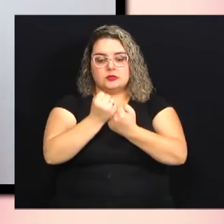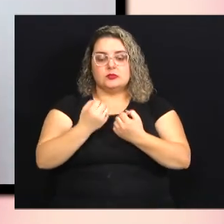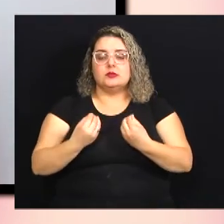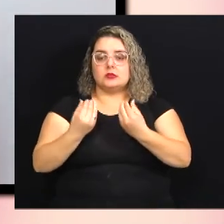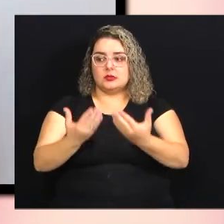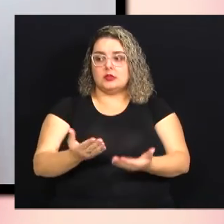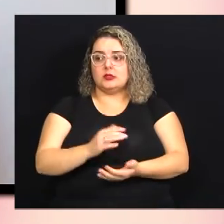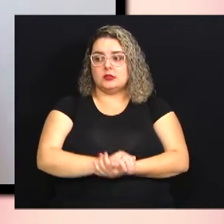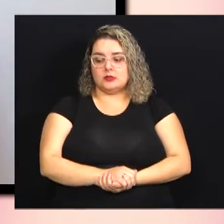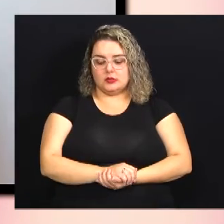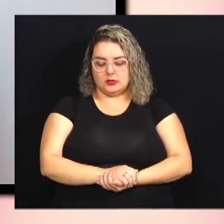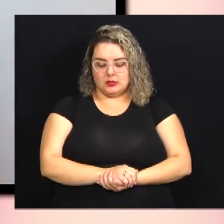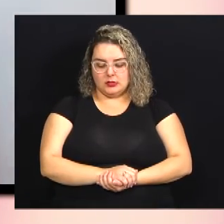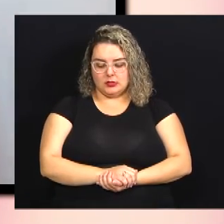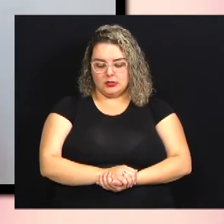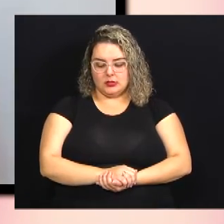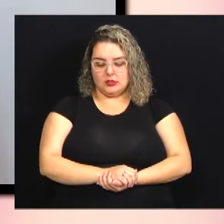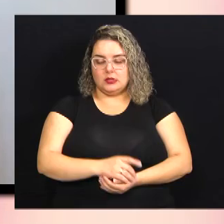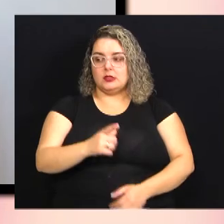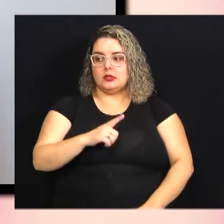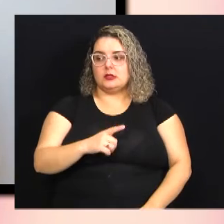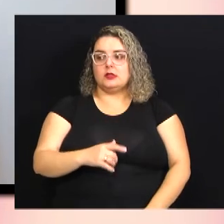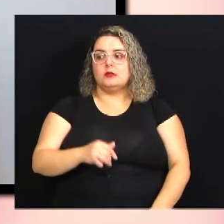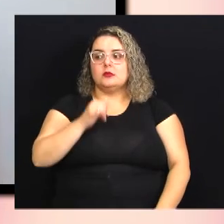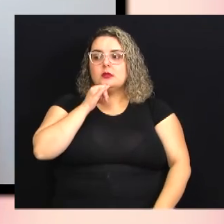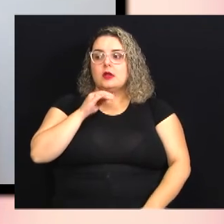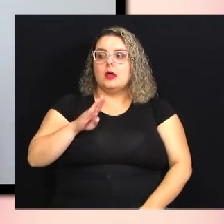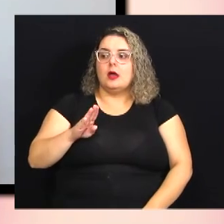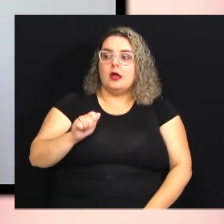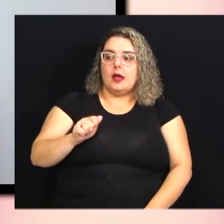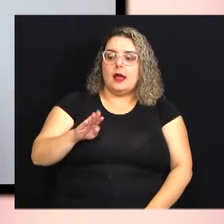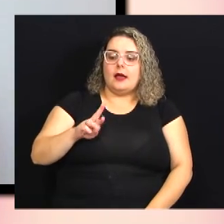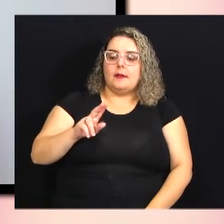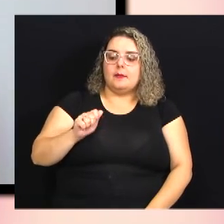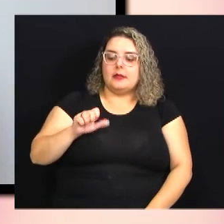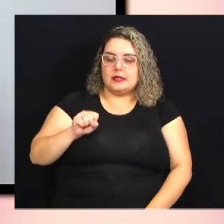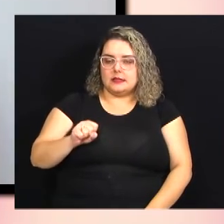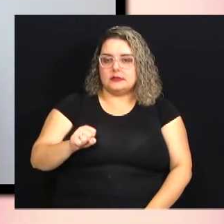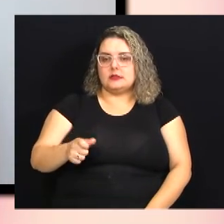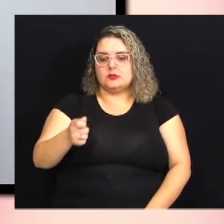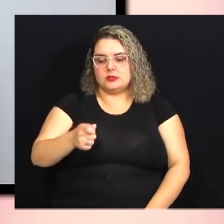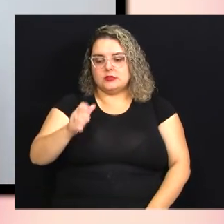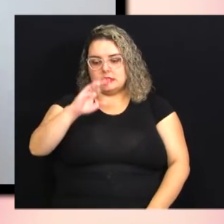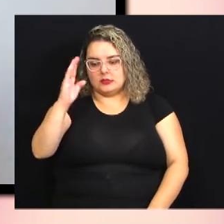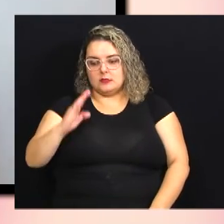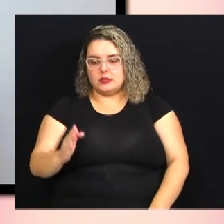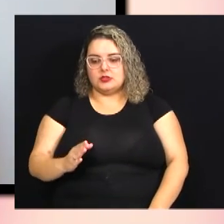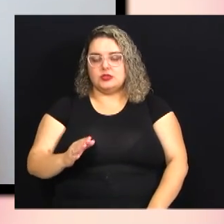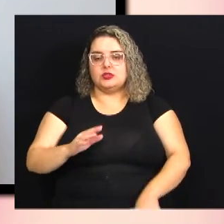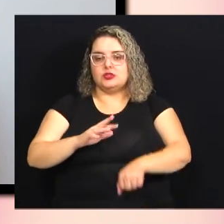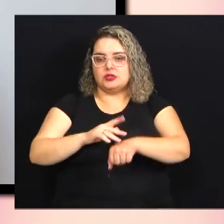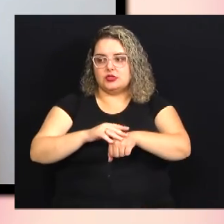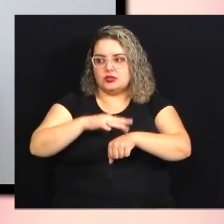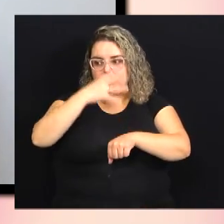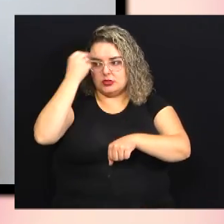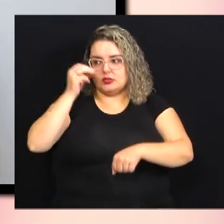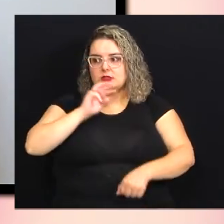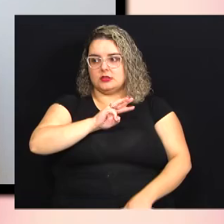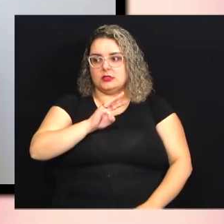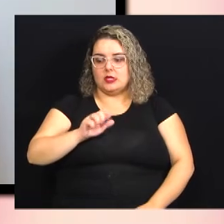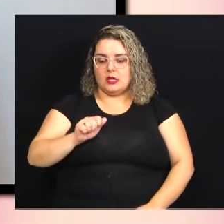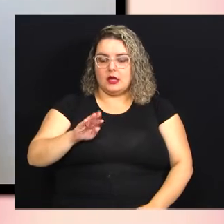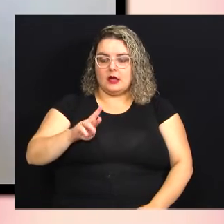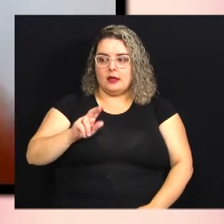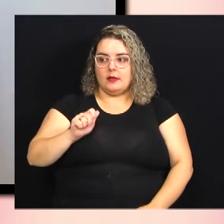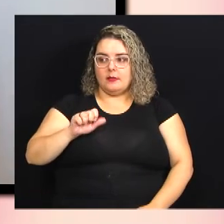apoio, existe, por exemplo, a ABRAS, Associação Brasileira de Alzheimer. Se você entra no site